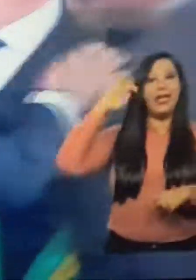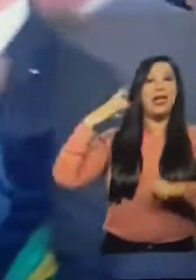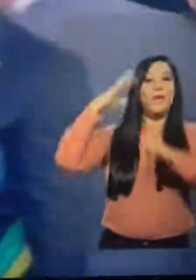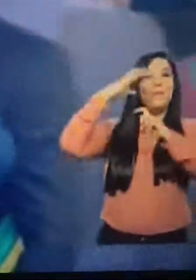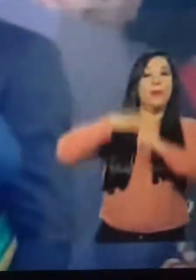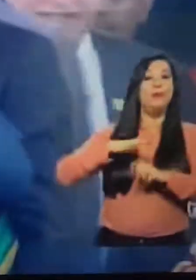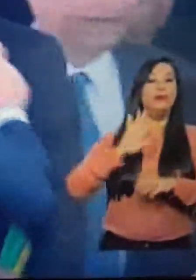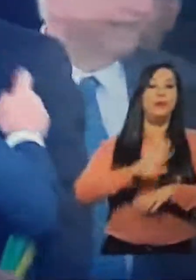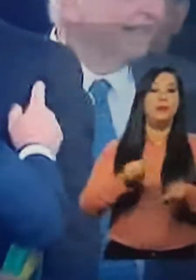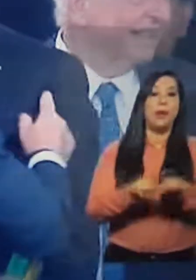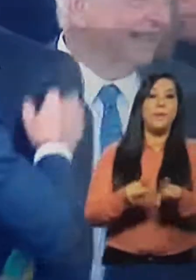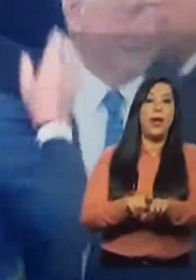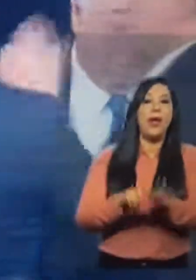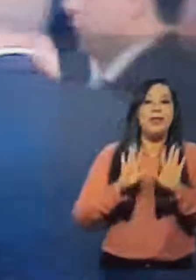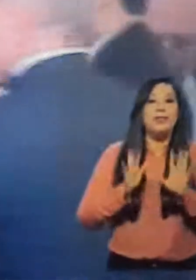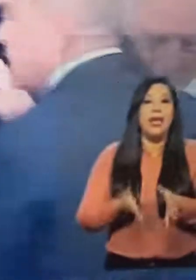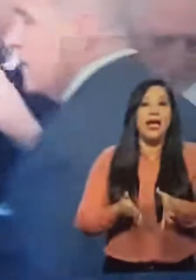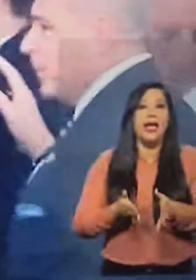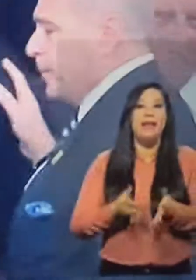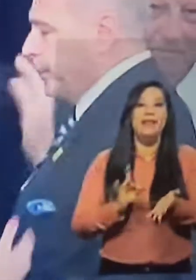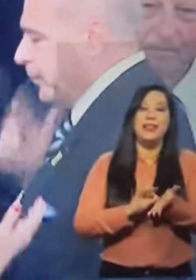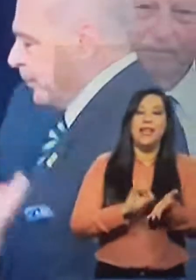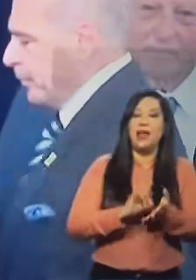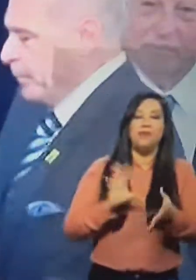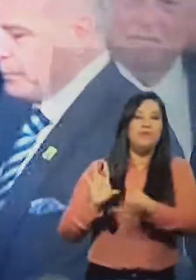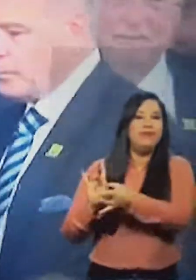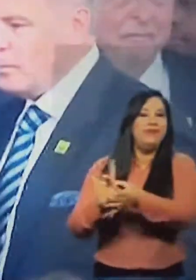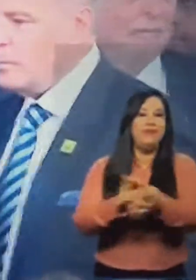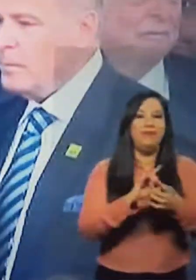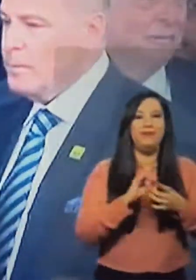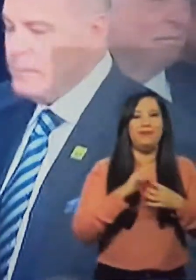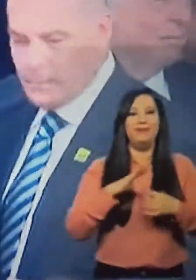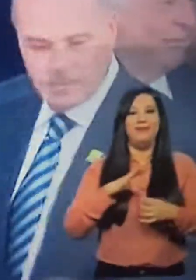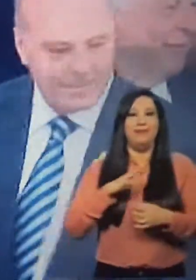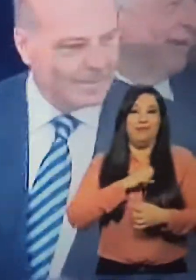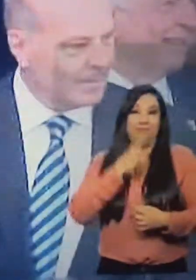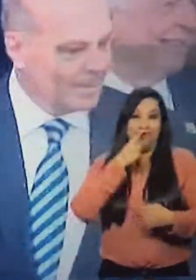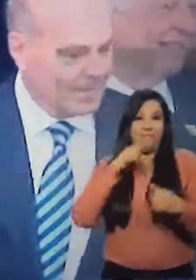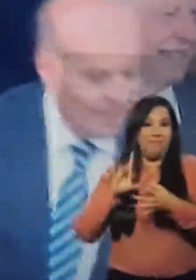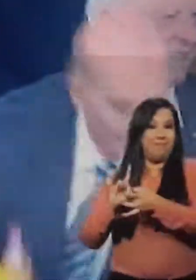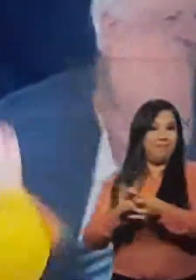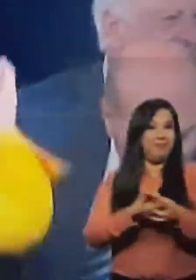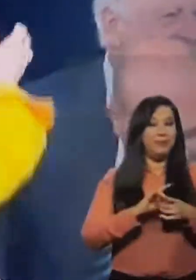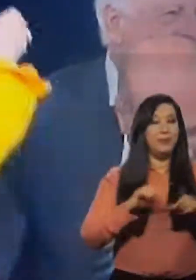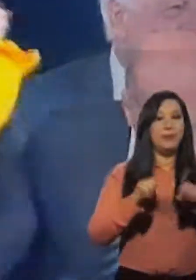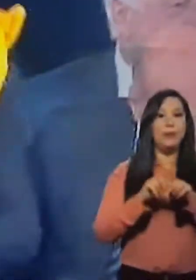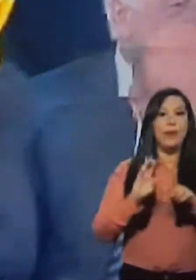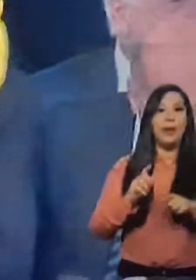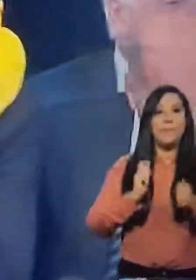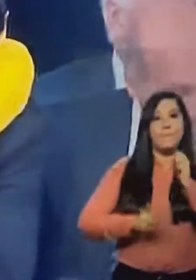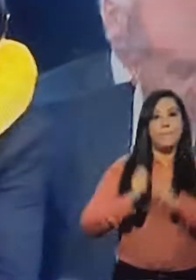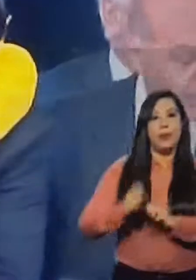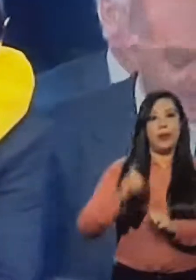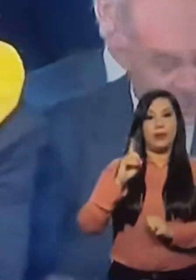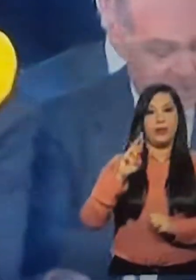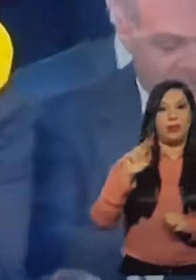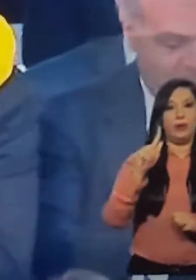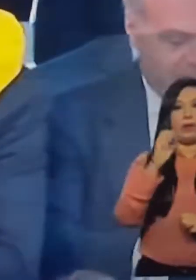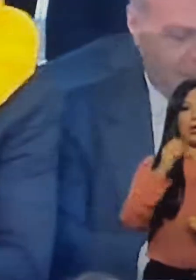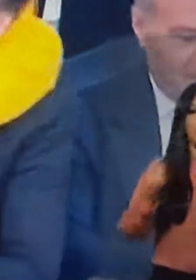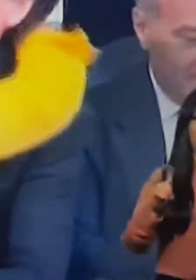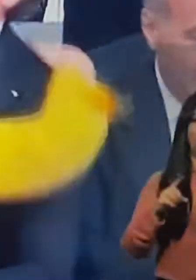Foi. Foi, não é. É paraquedista. Ele não foi paraquedista. Militar, sempre militar. Que abre o desfile